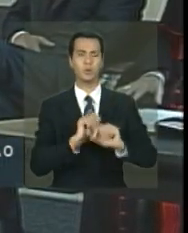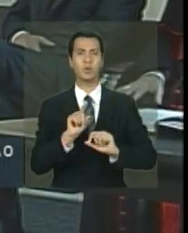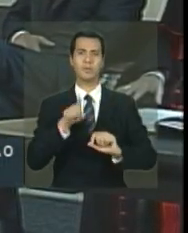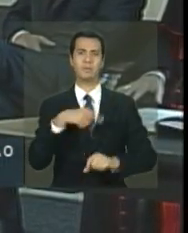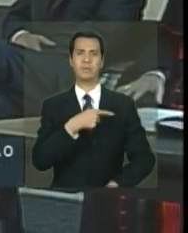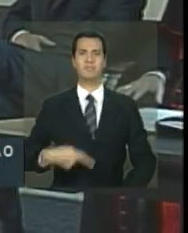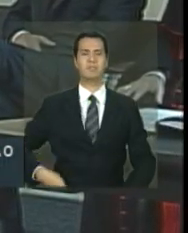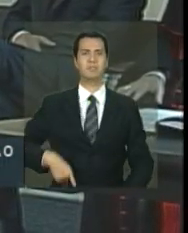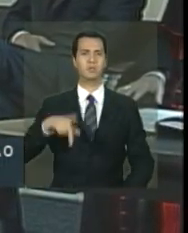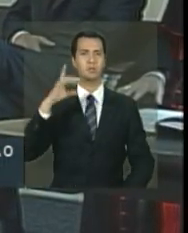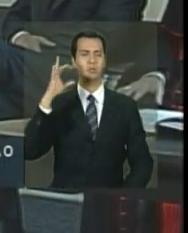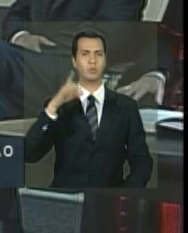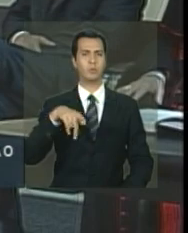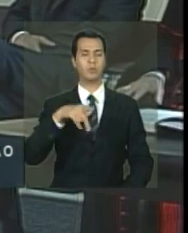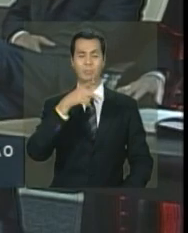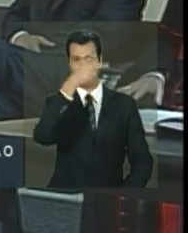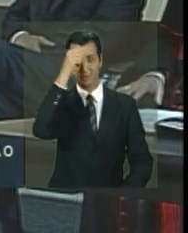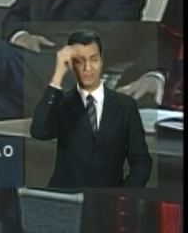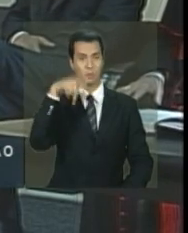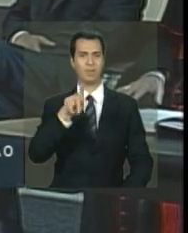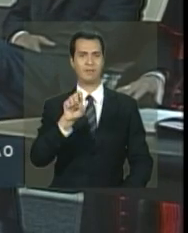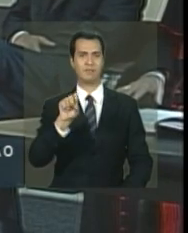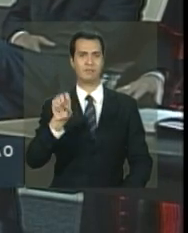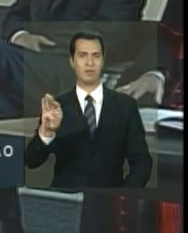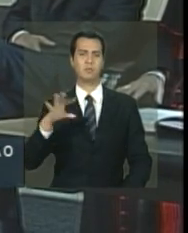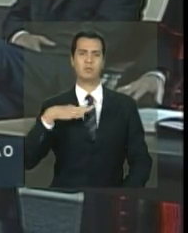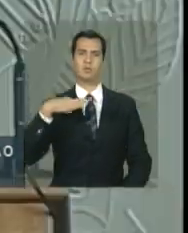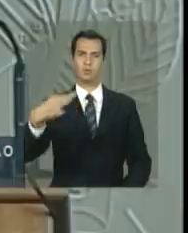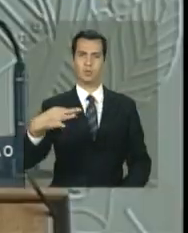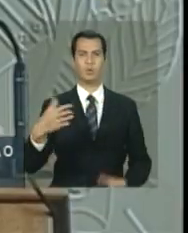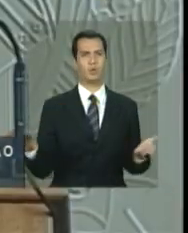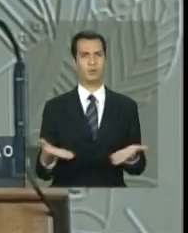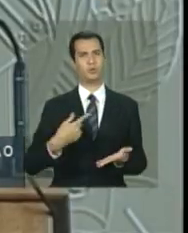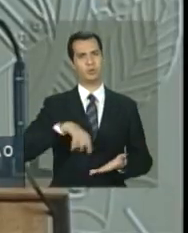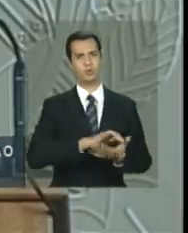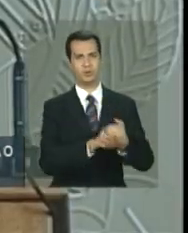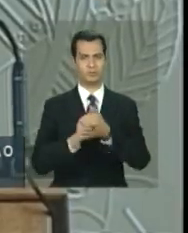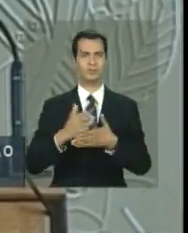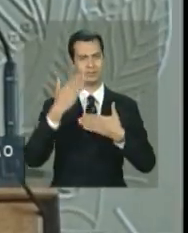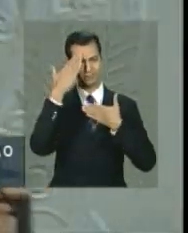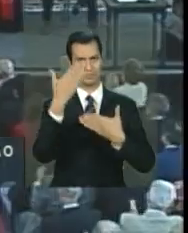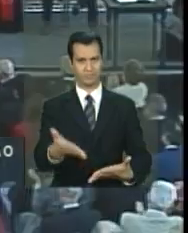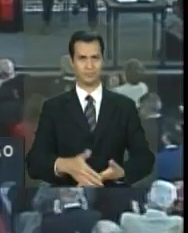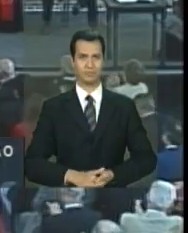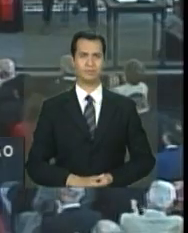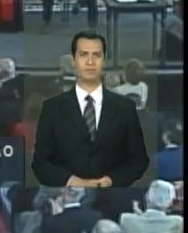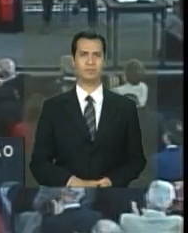escolhido a todos para serem homenageados no dia de hoje. Muito obrigado.